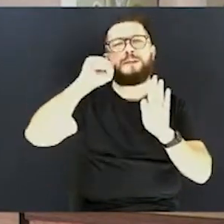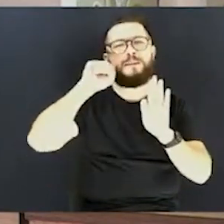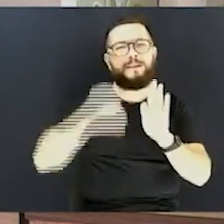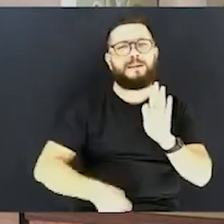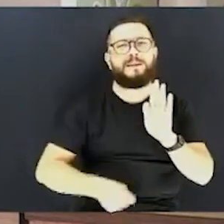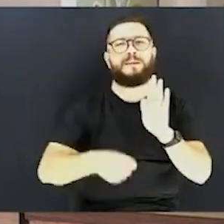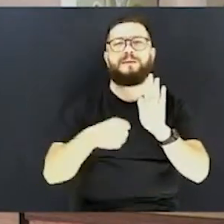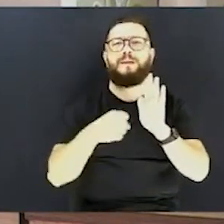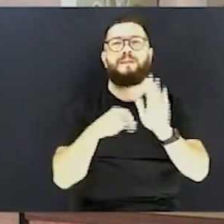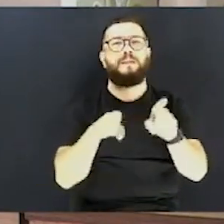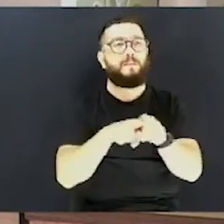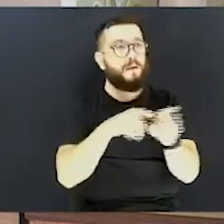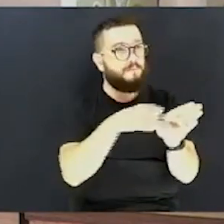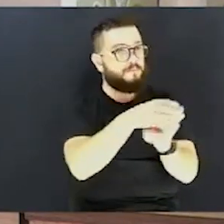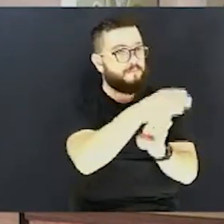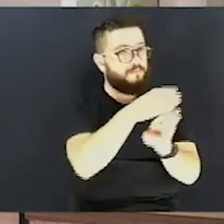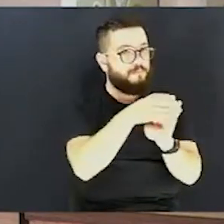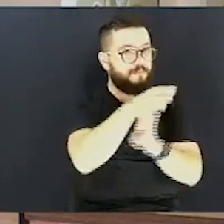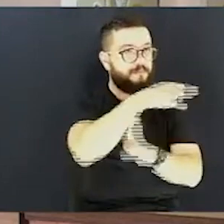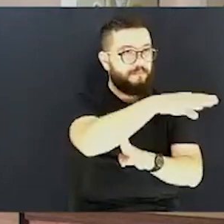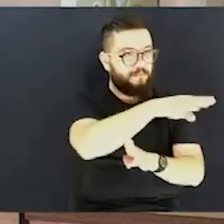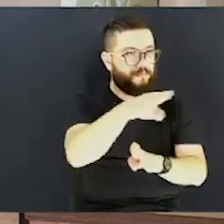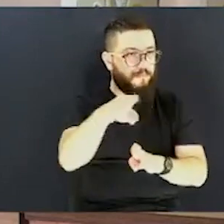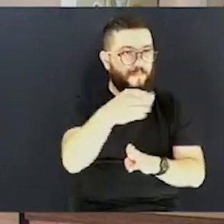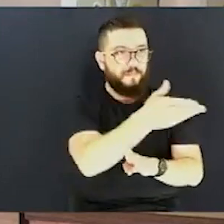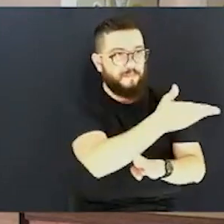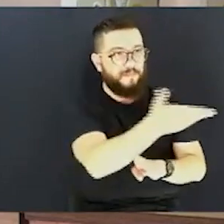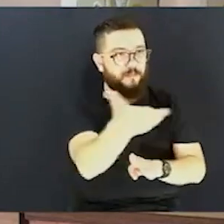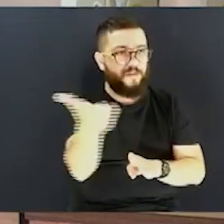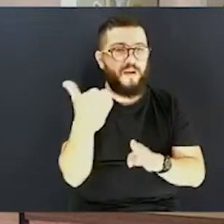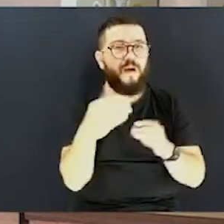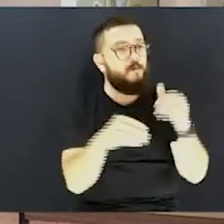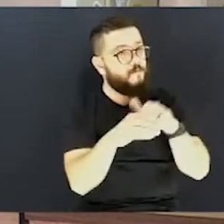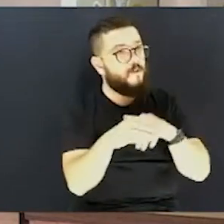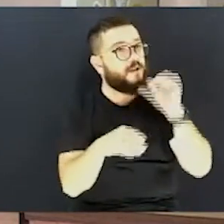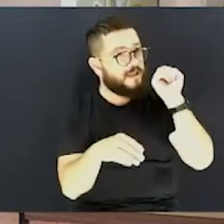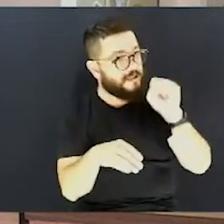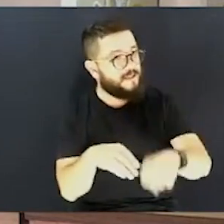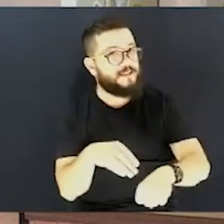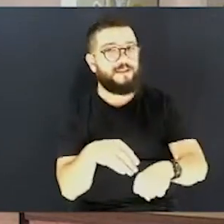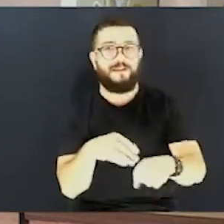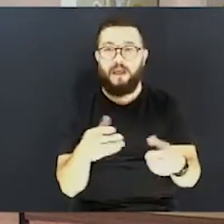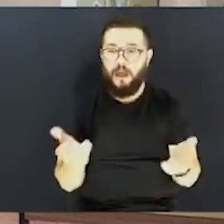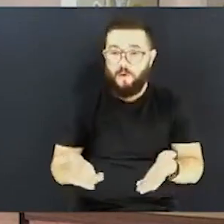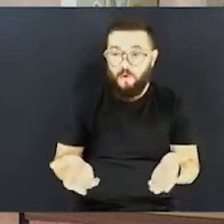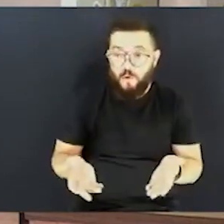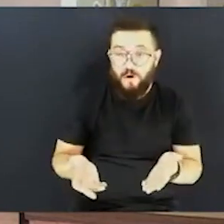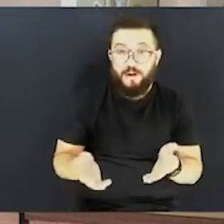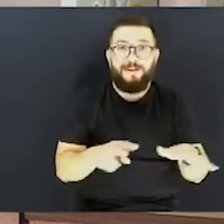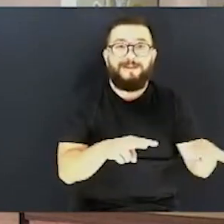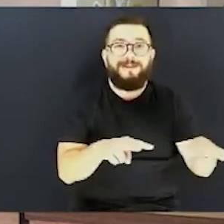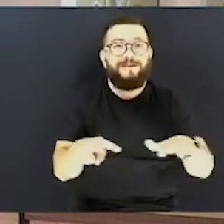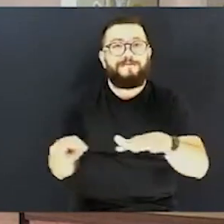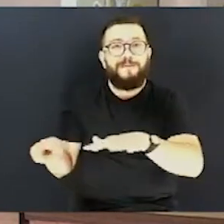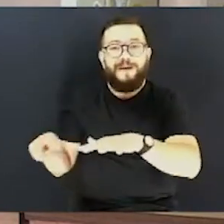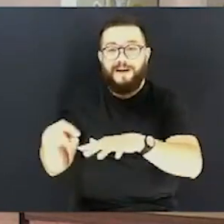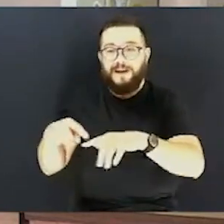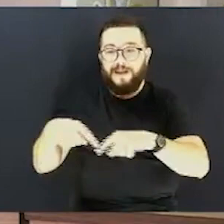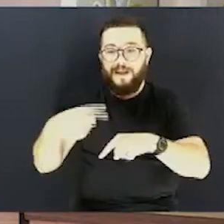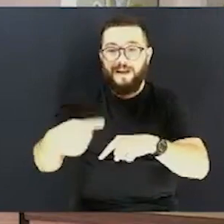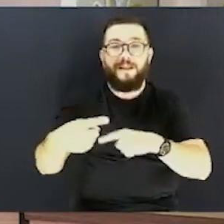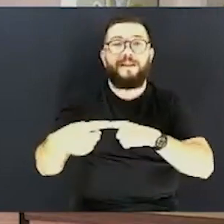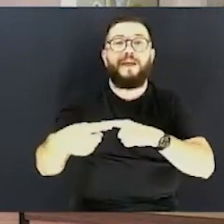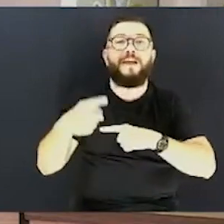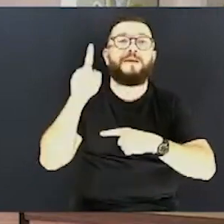também que votem sim a esse projeto, para que, como Vossa Excelência falou, nessa semana, do dia que comemoramos o Dia da Criança,